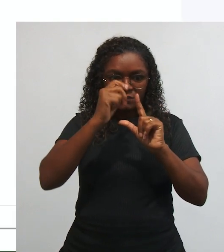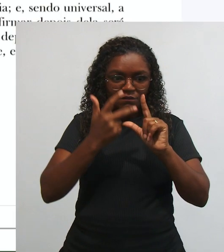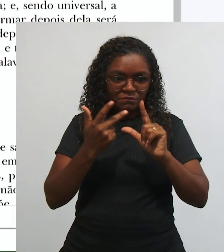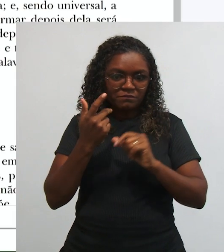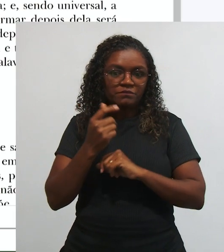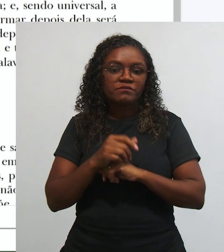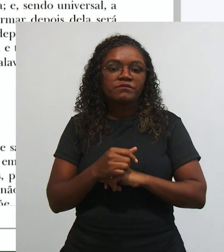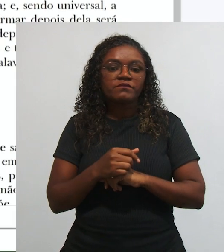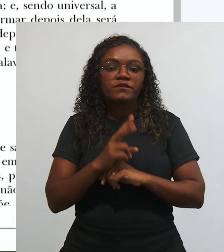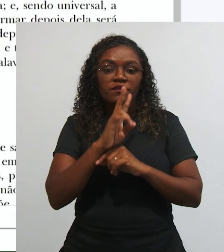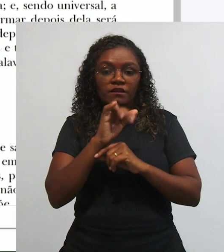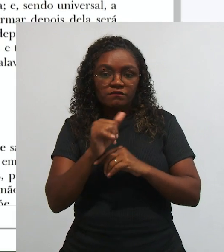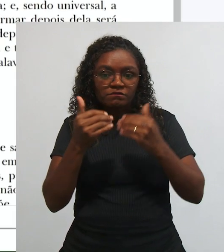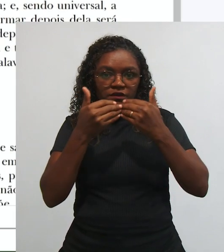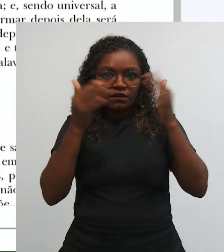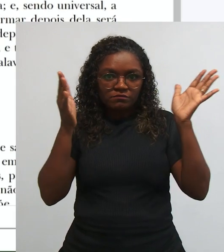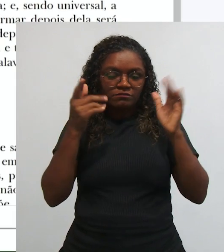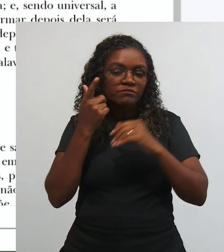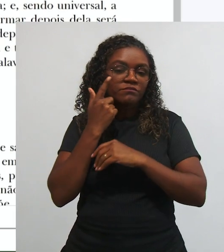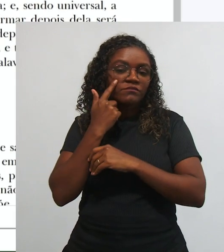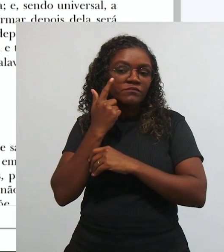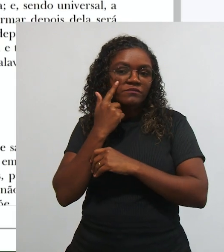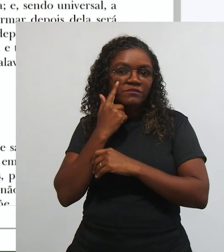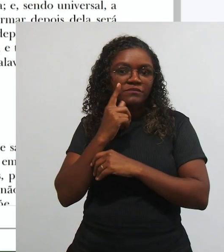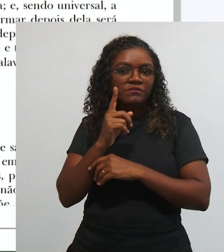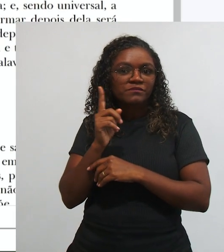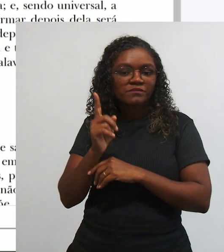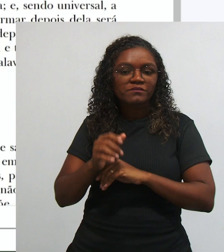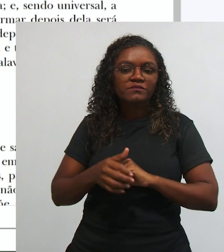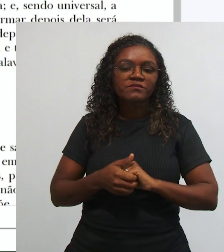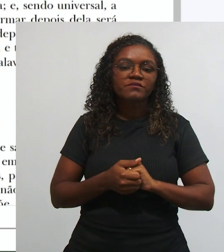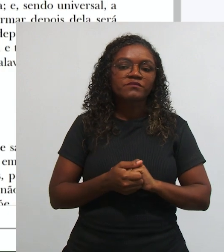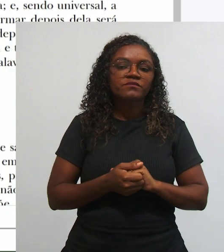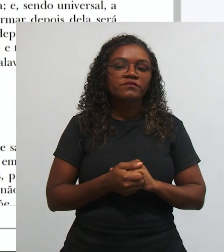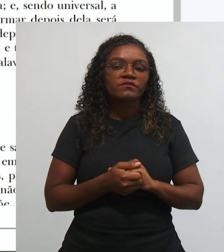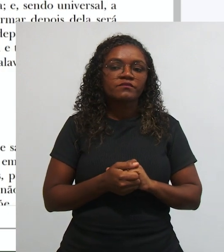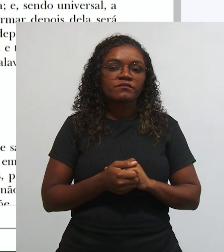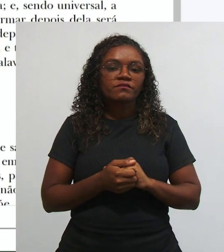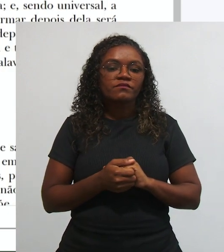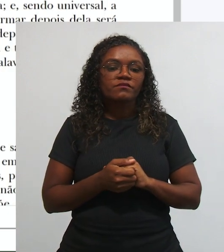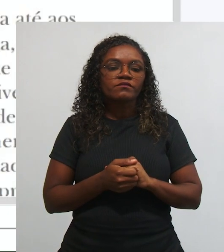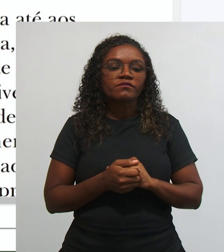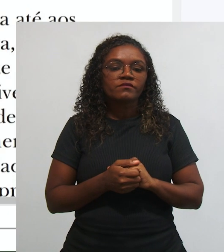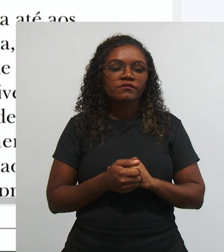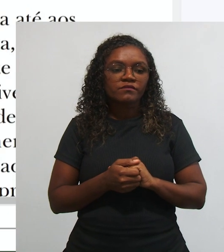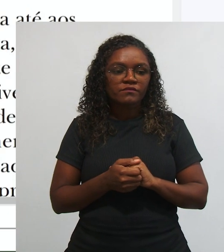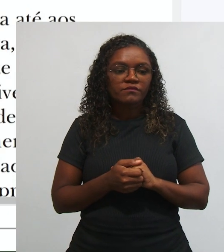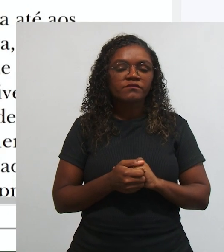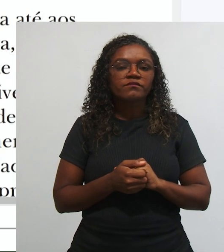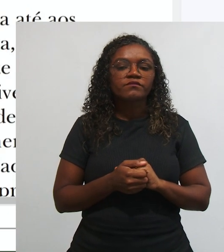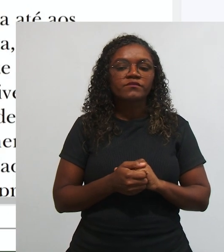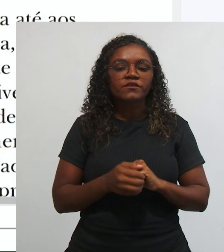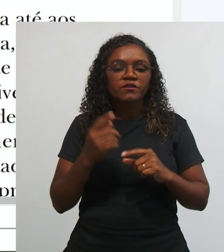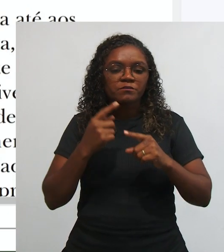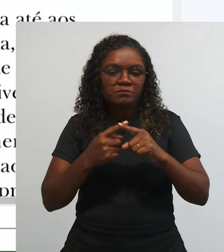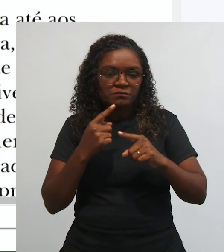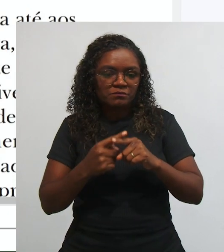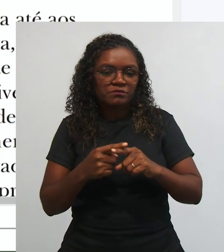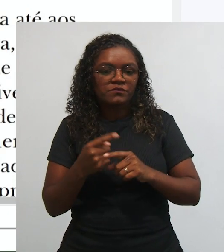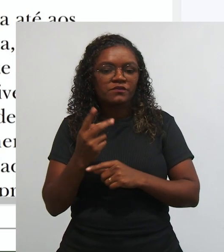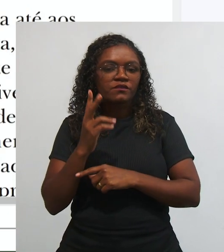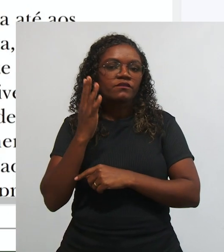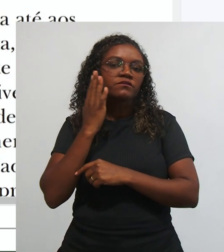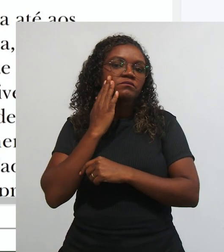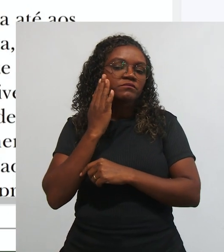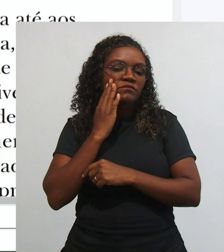vamos ver aí, perfeito, Discurso sobre o Método. Exatamente, olha só, eu vou fechar aqui a lateral do menu para a gente